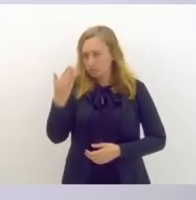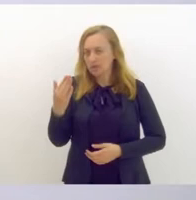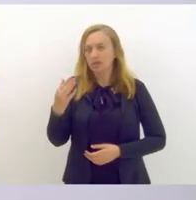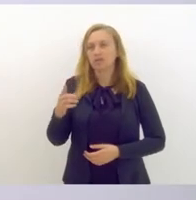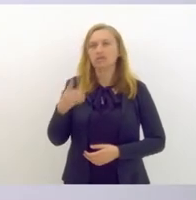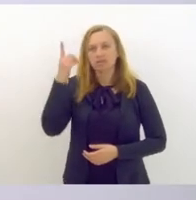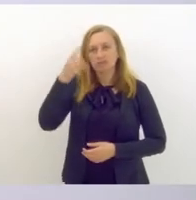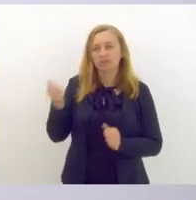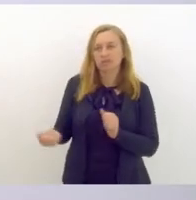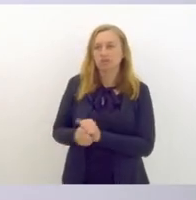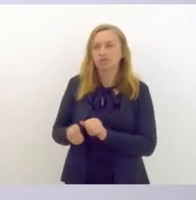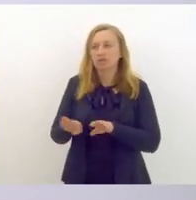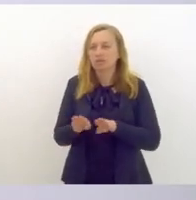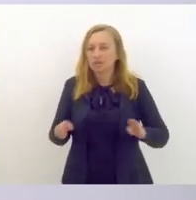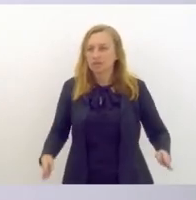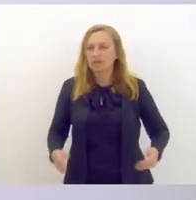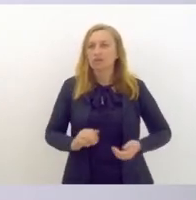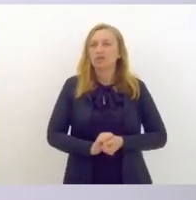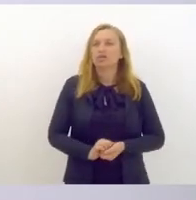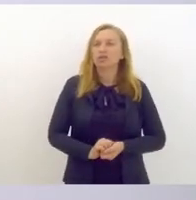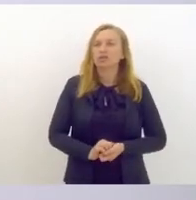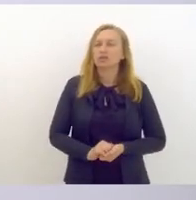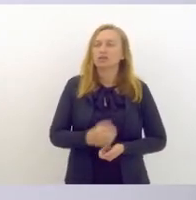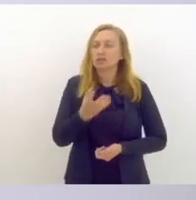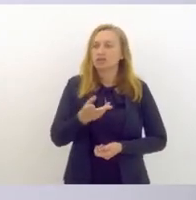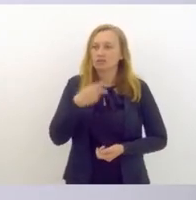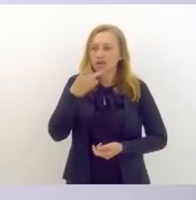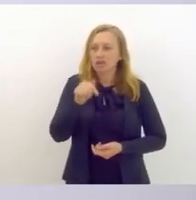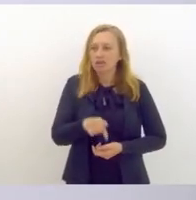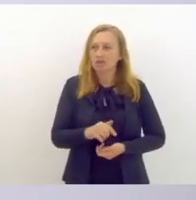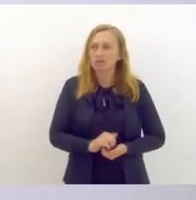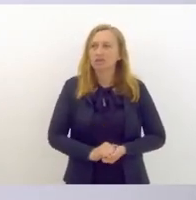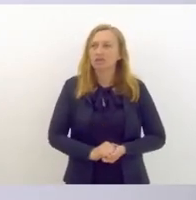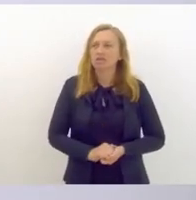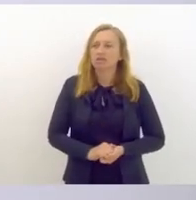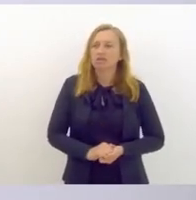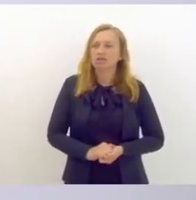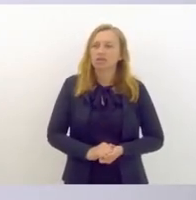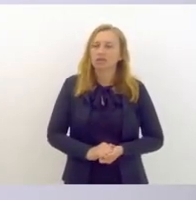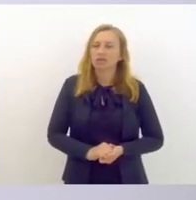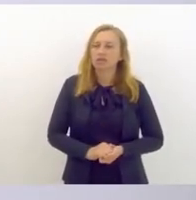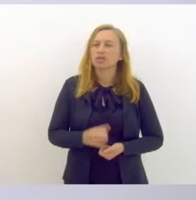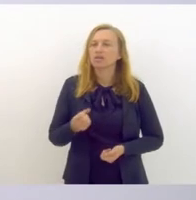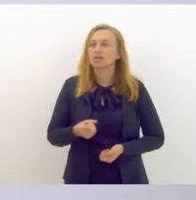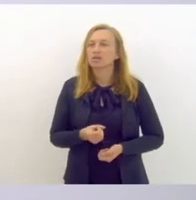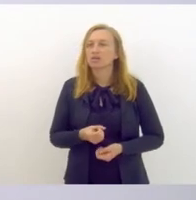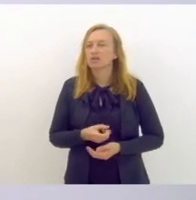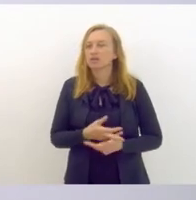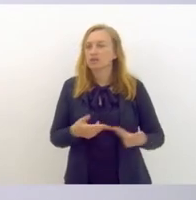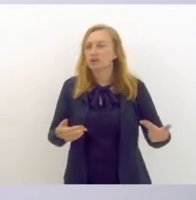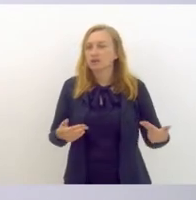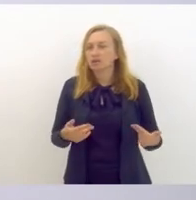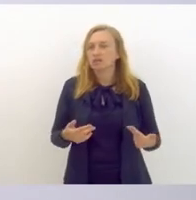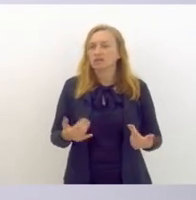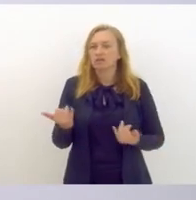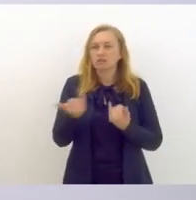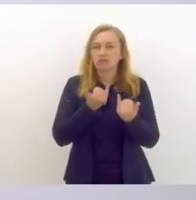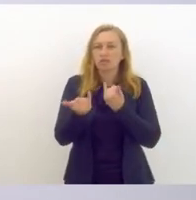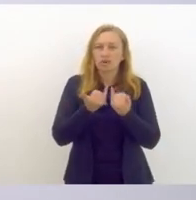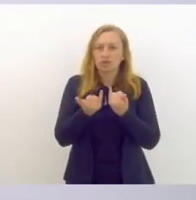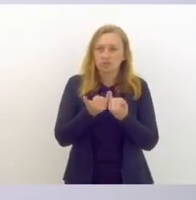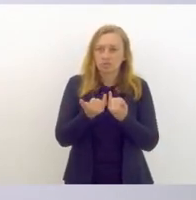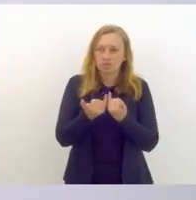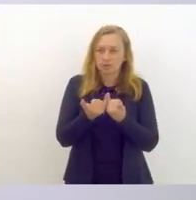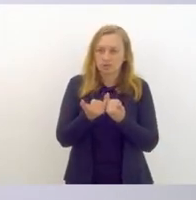mesa. O que eu queria só elucidar aqui, além dos quantidades de pareceres que foram